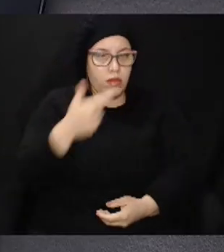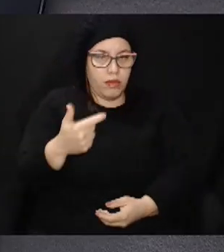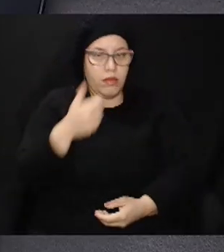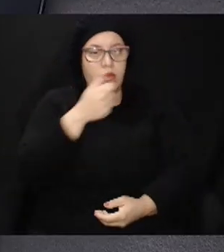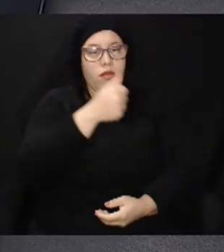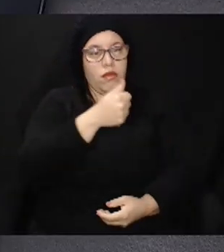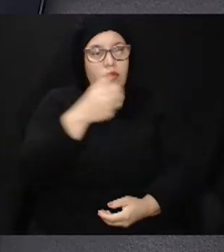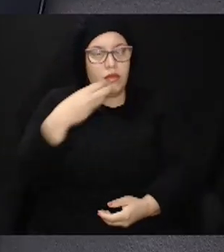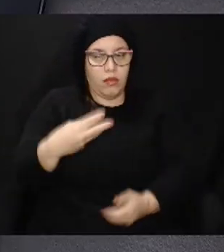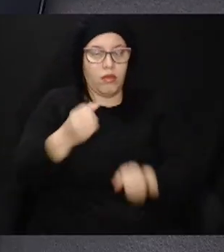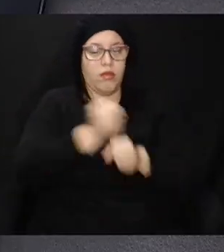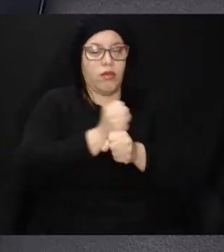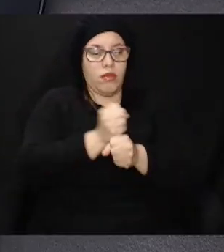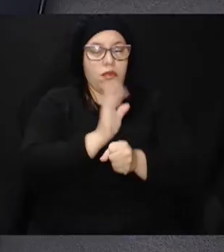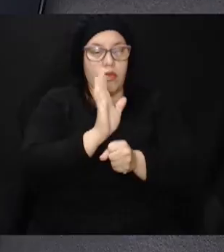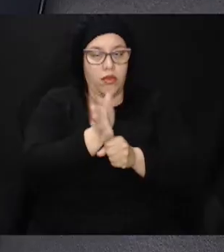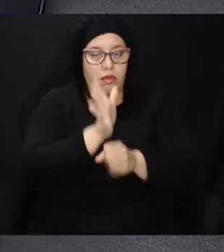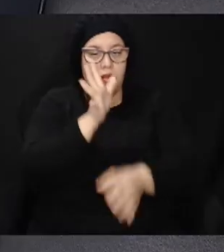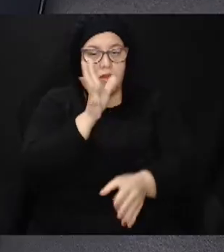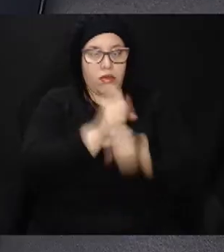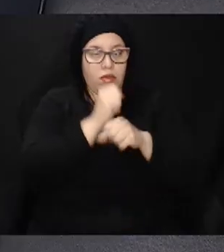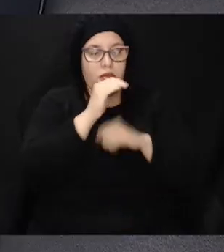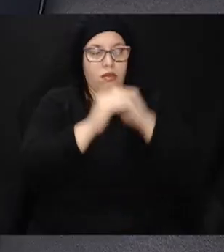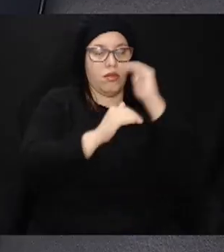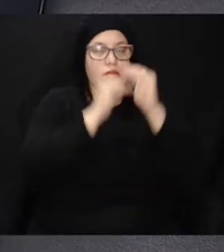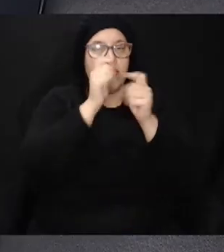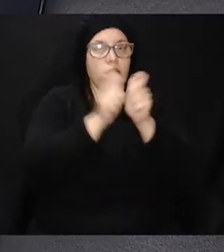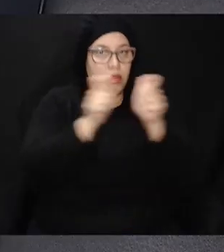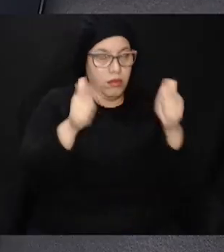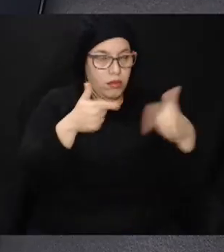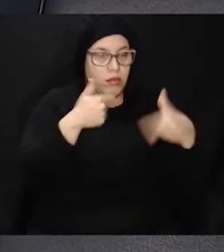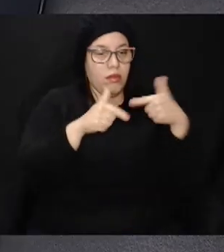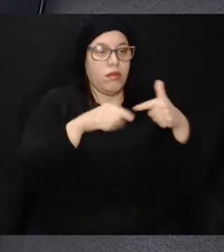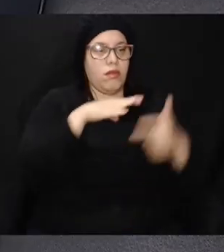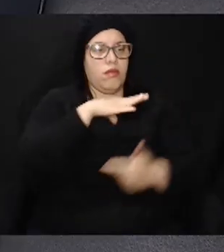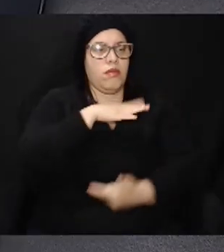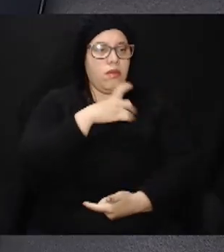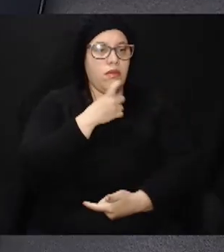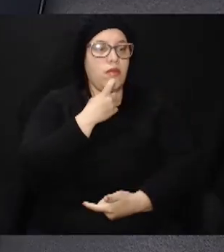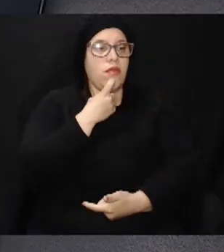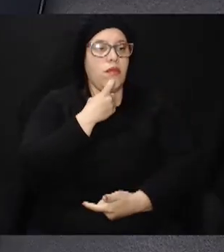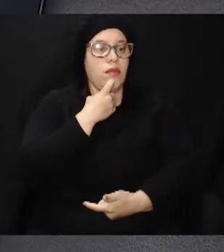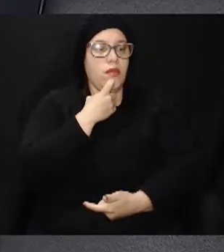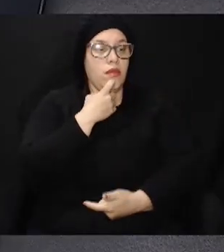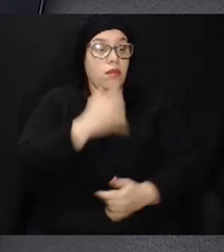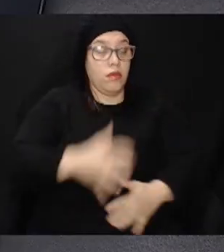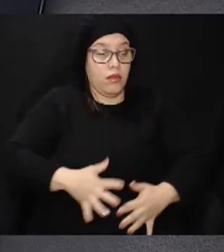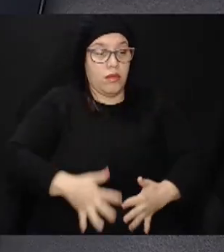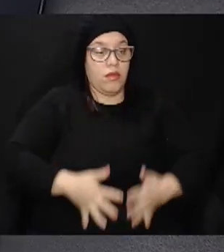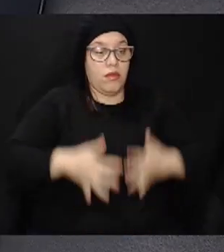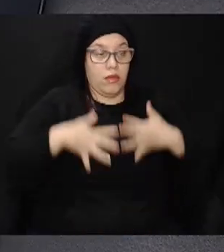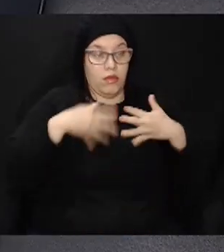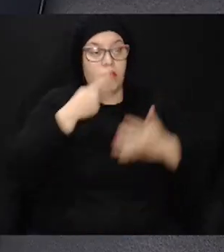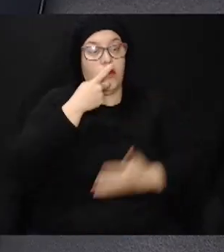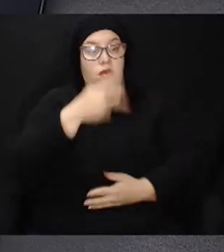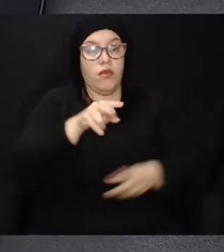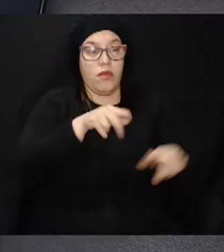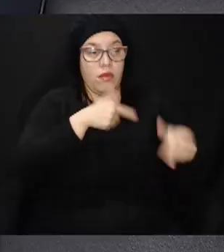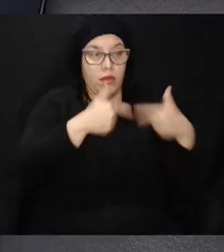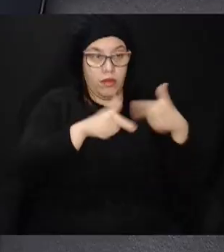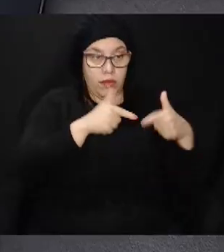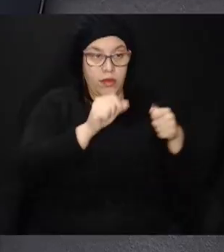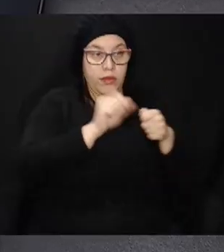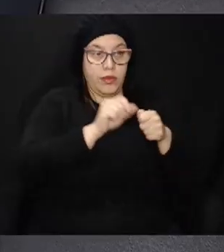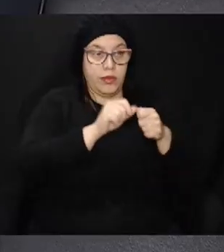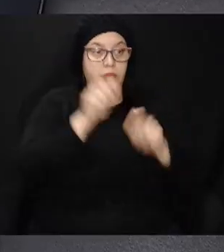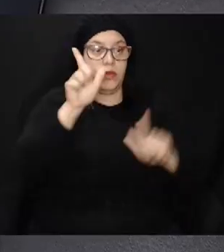agora, nós desenvolvemos grandes trabalhos na cidade de Campinas, então para nós é um orgulho falar desse trabalho e a TV